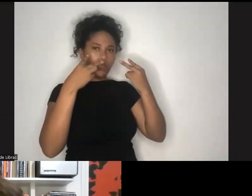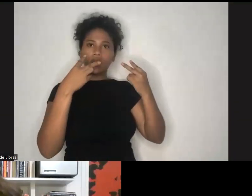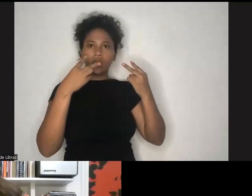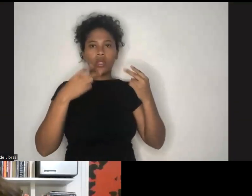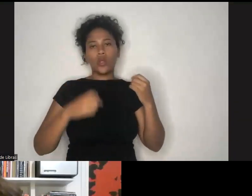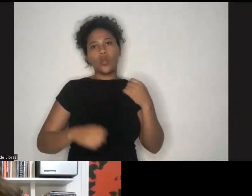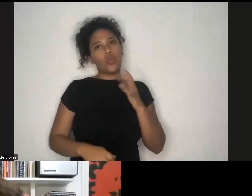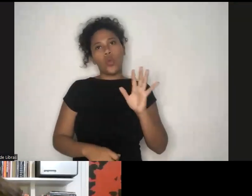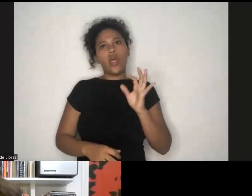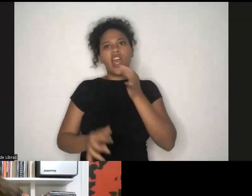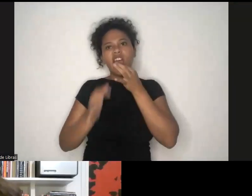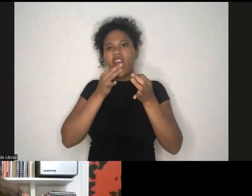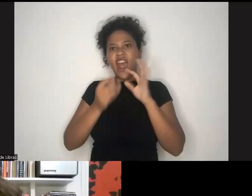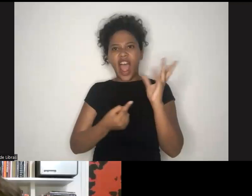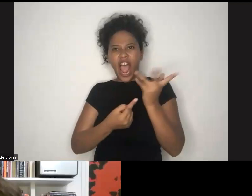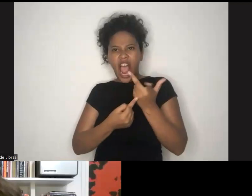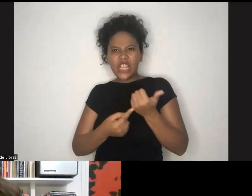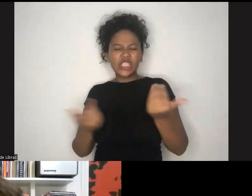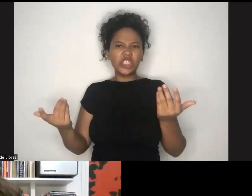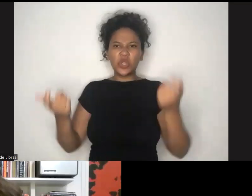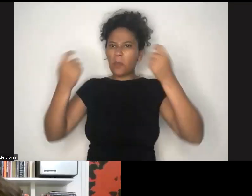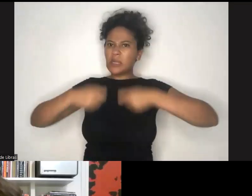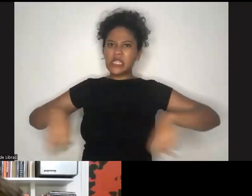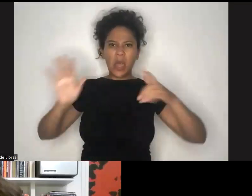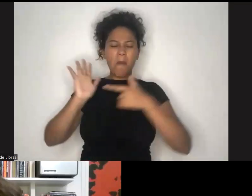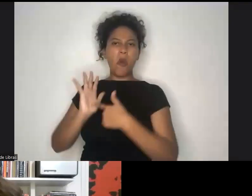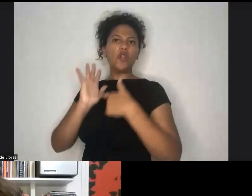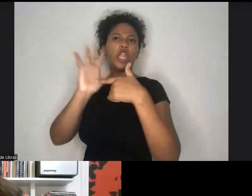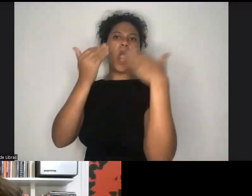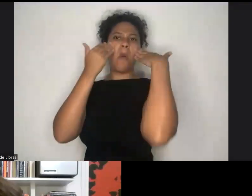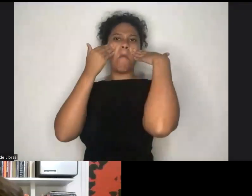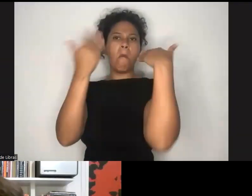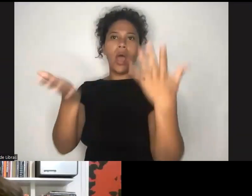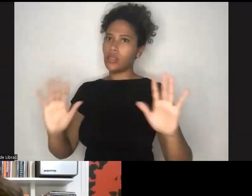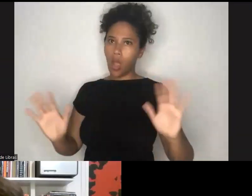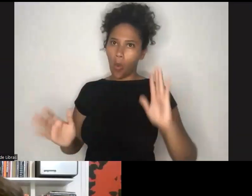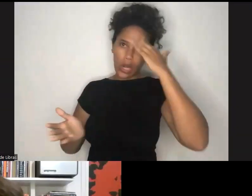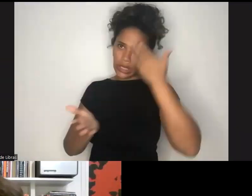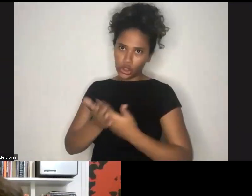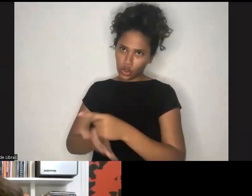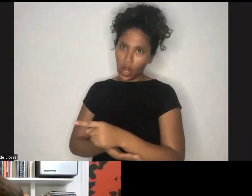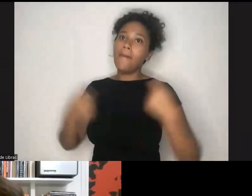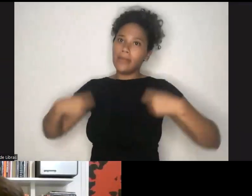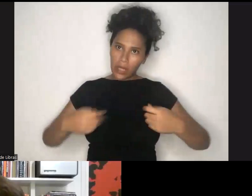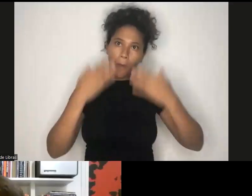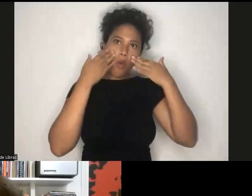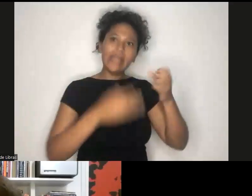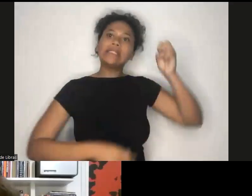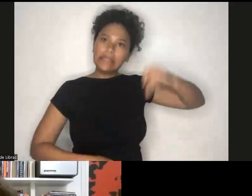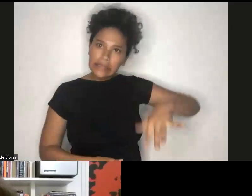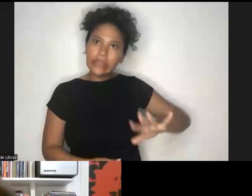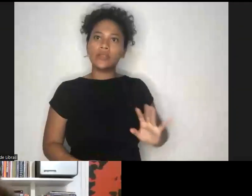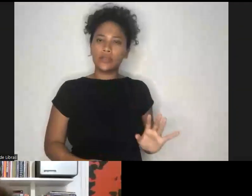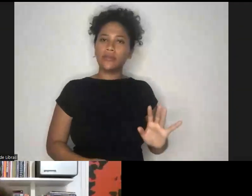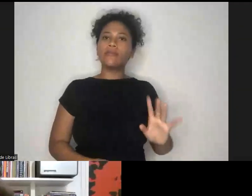de crítica de arte que a arte não precisa ser mostrada não acredito nisso acho que ela tem que ser mostrada assim ela é um